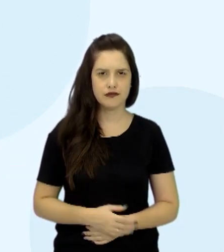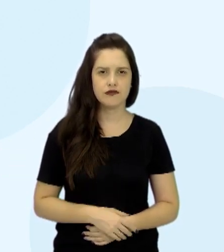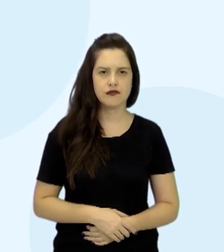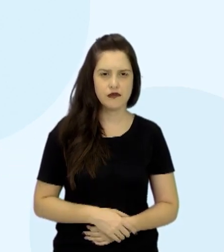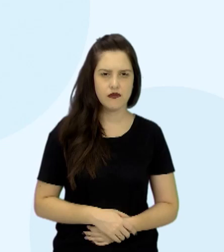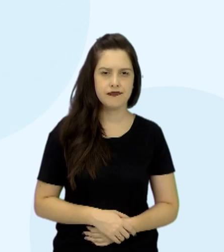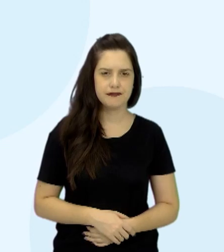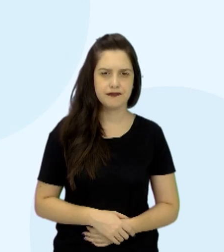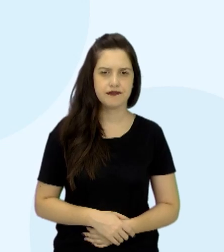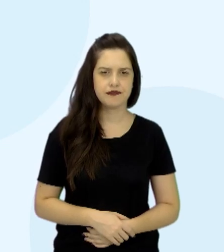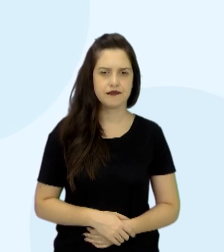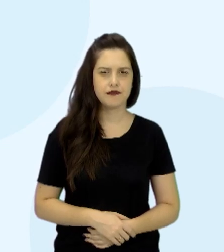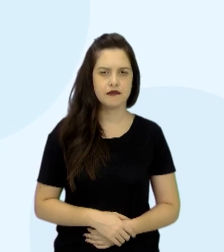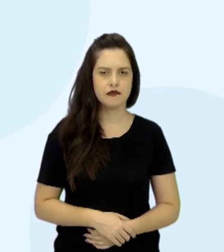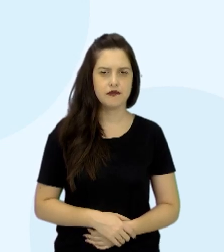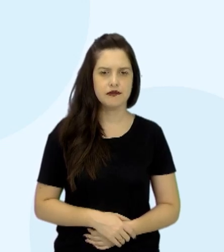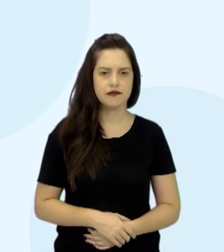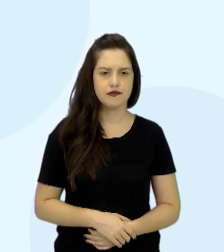1.394.550.000